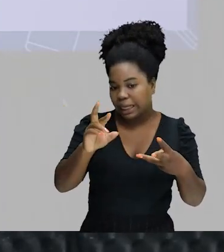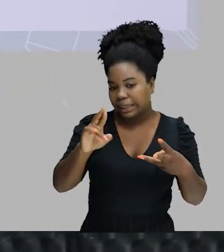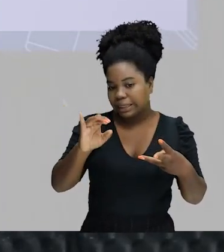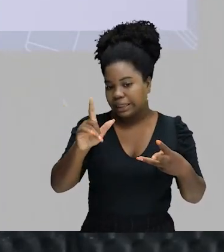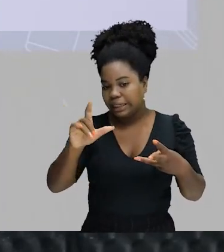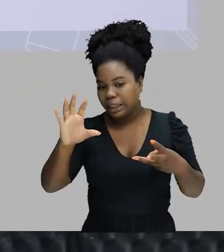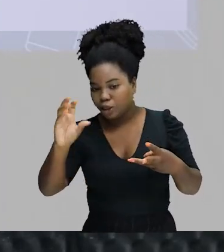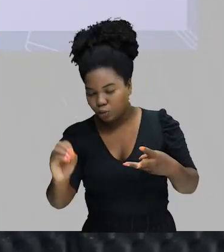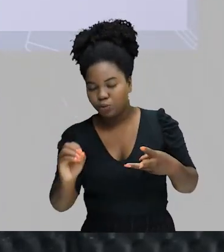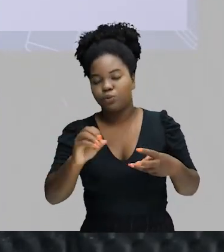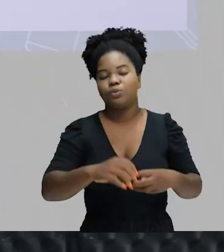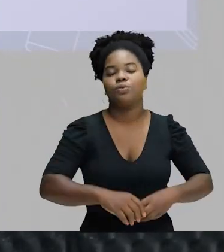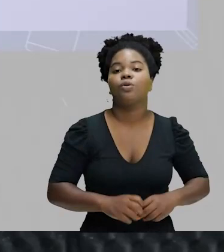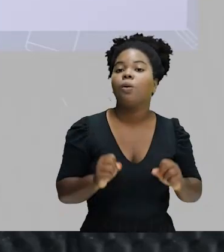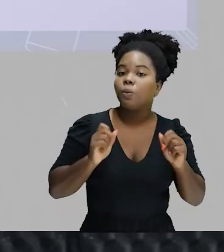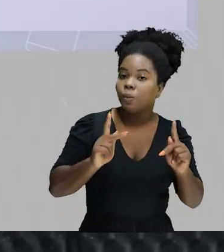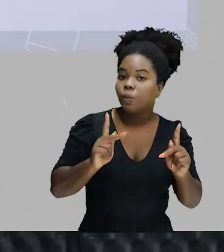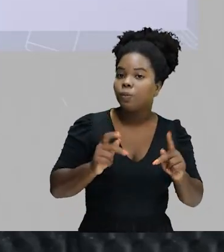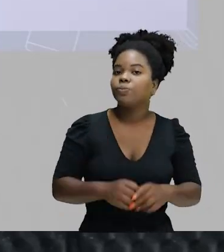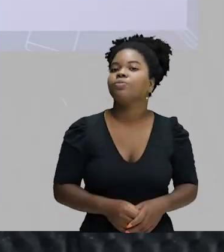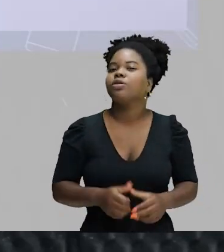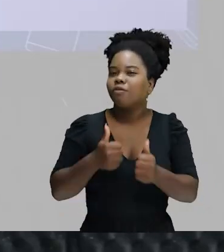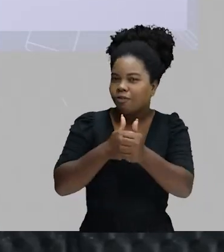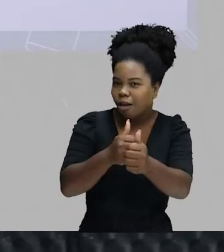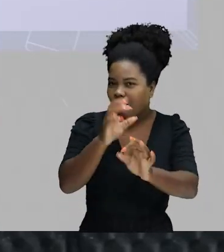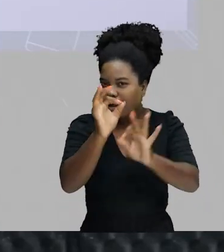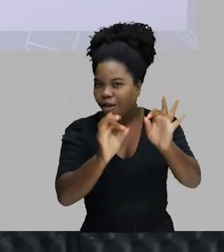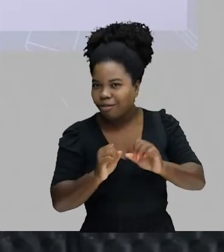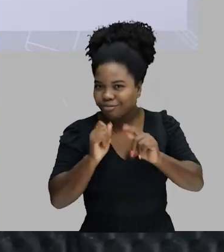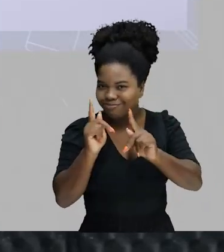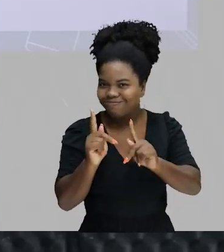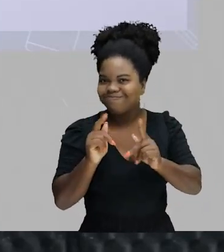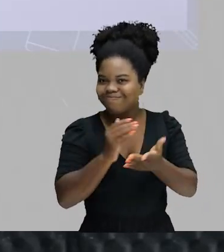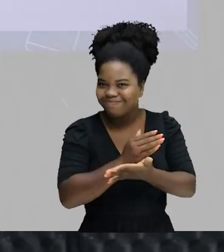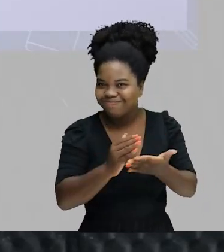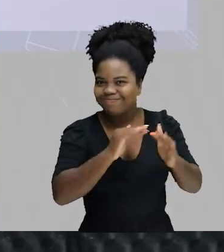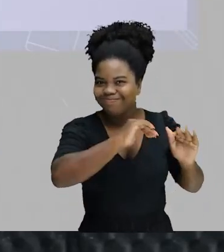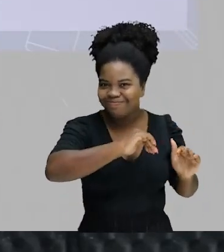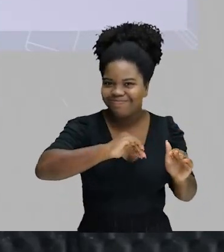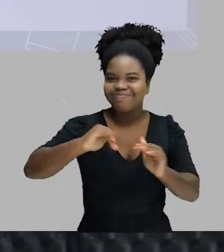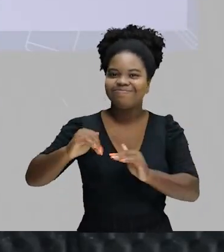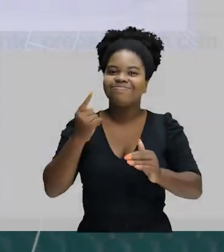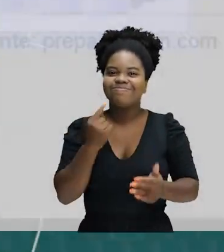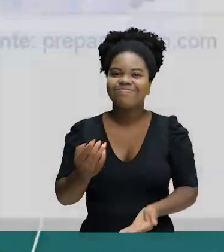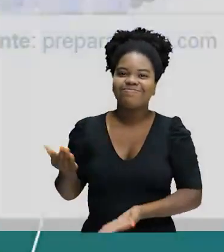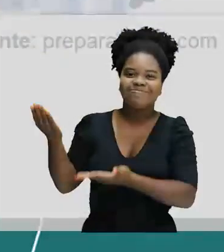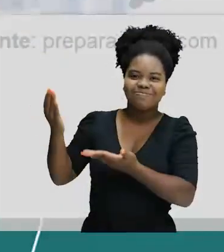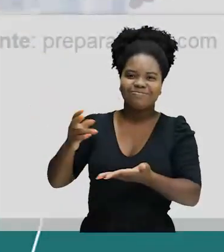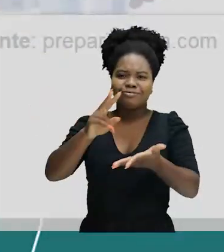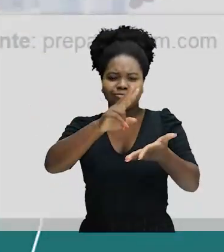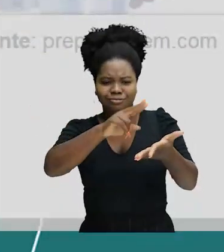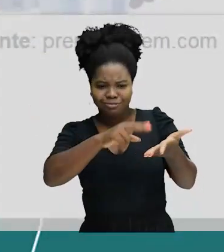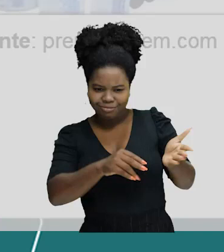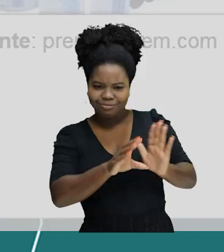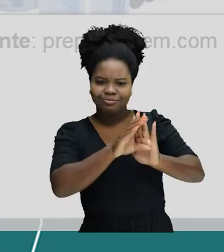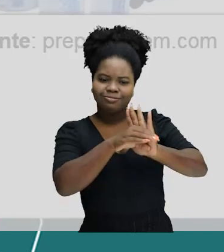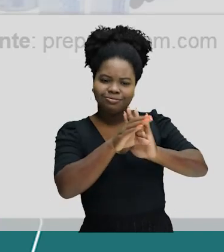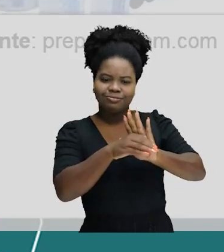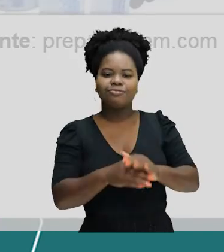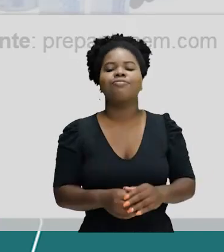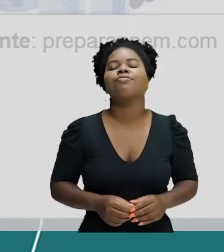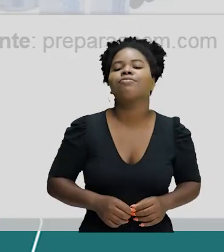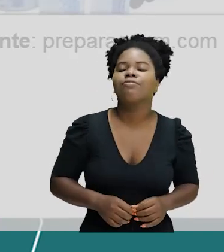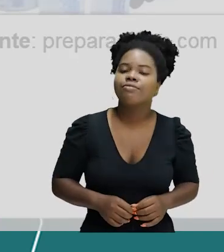polímeros acrílicos. Show de bola? Então acompanha a nossa aula. Vamos lá? Bom, os polímeros sintéticos, aí